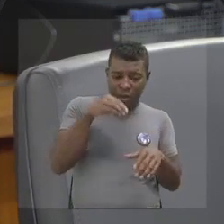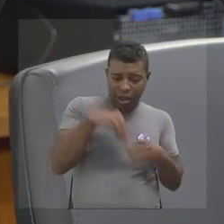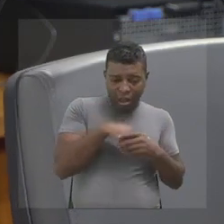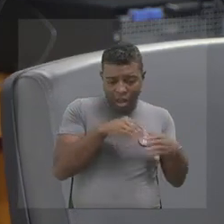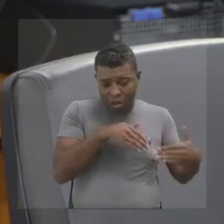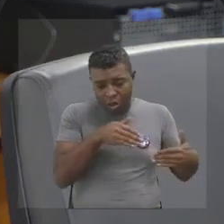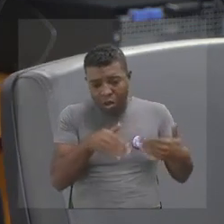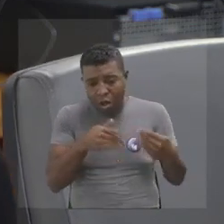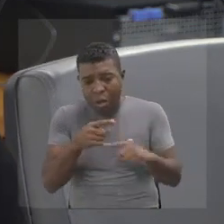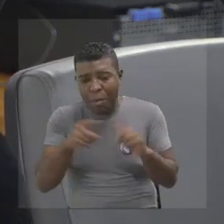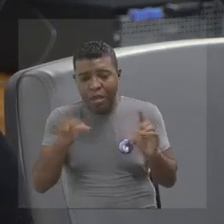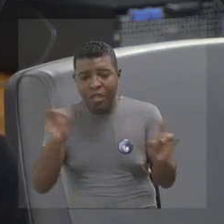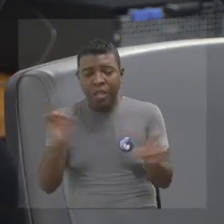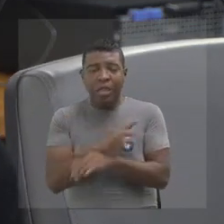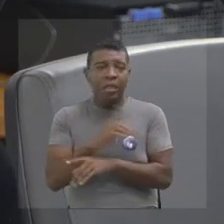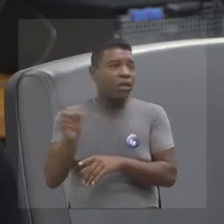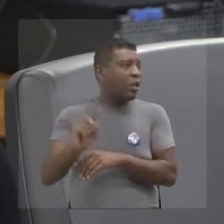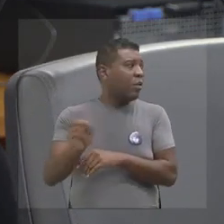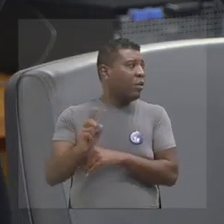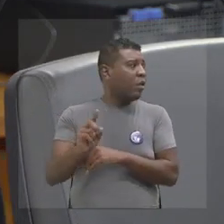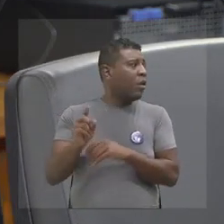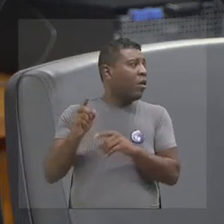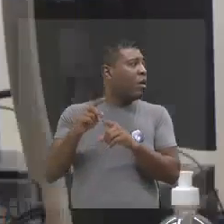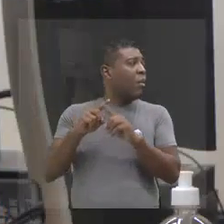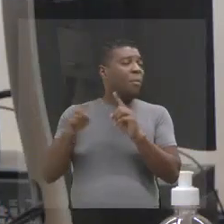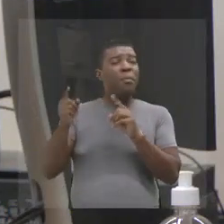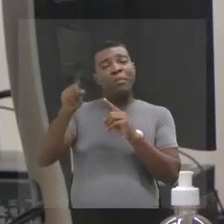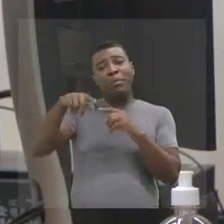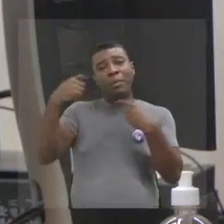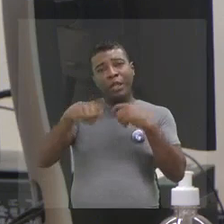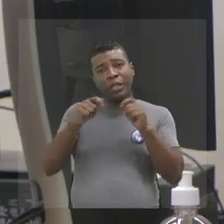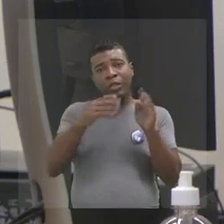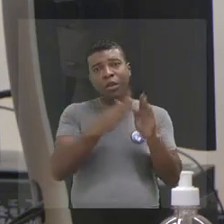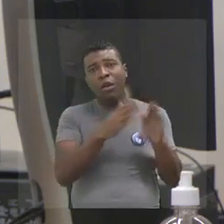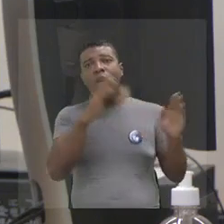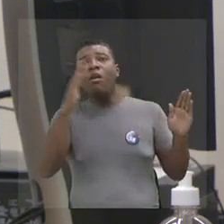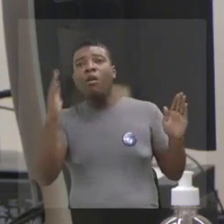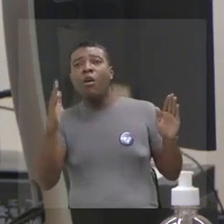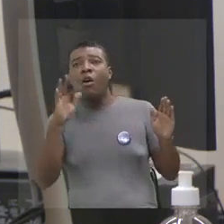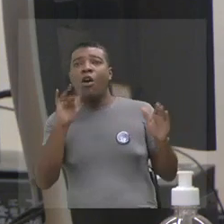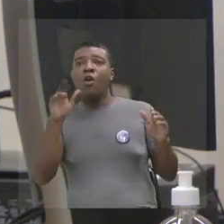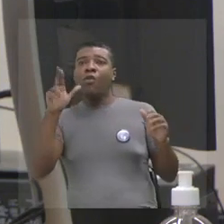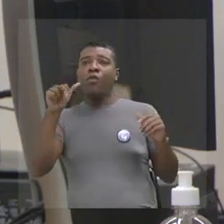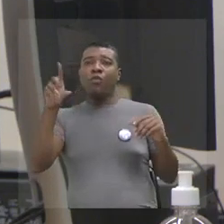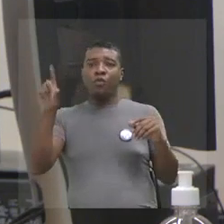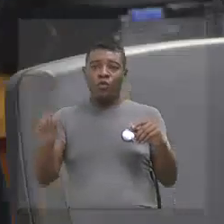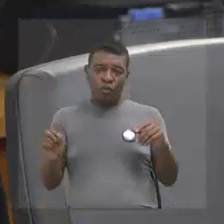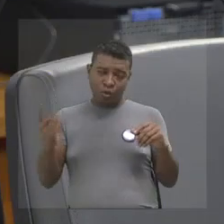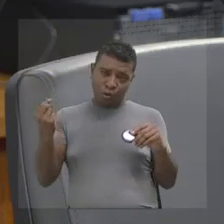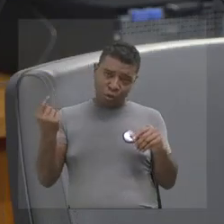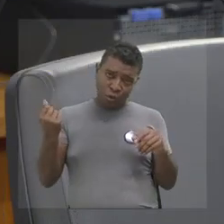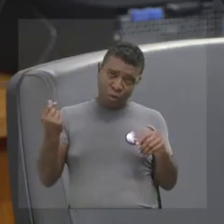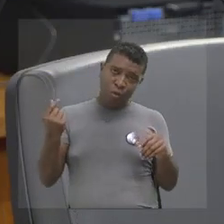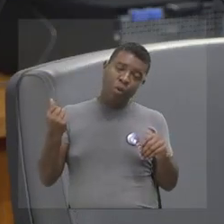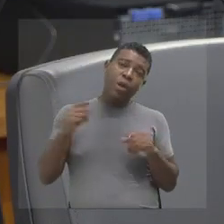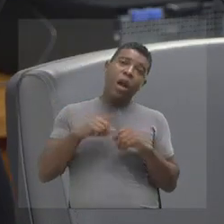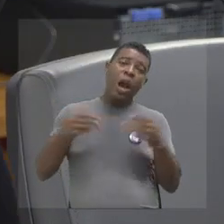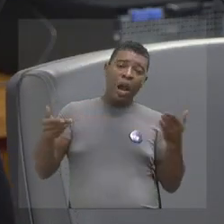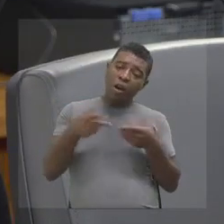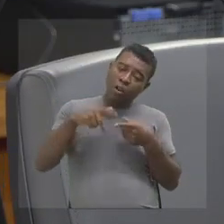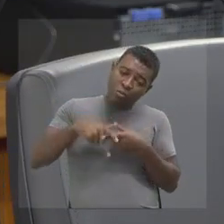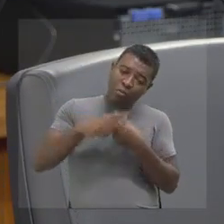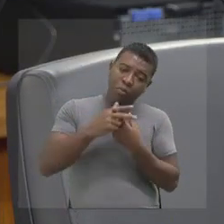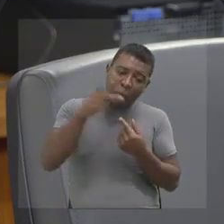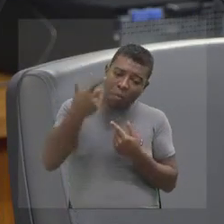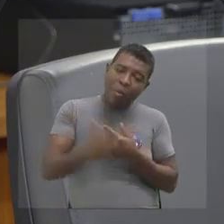tivemos né que um apoio de vocês para prorrogação do fundo e agora o Marcelo tá buscando ainda outros ajustes A partir dessa